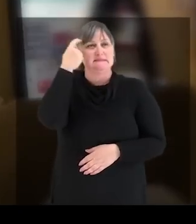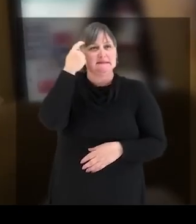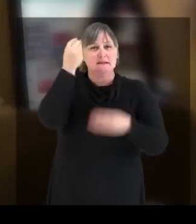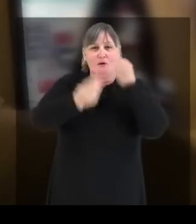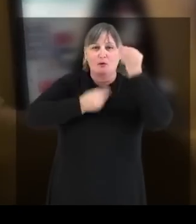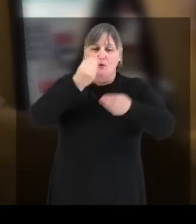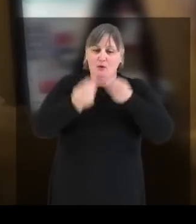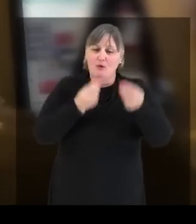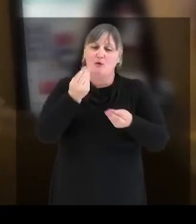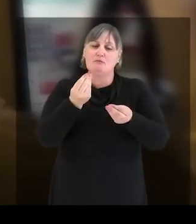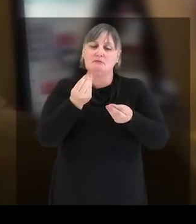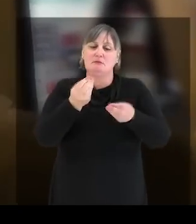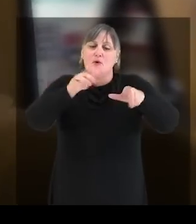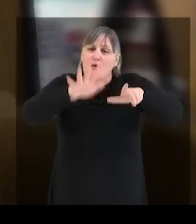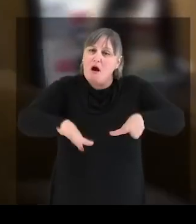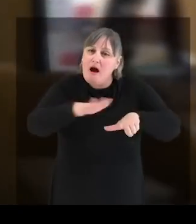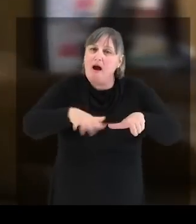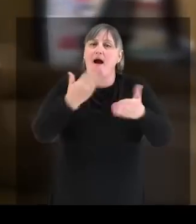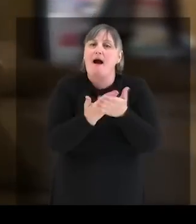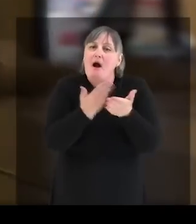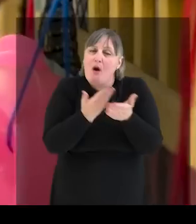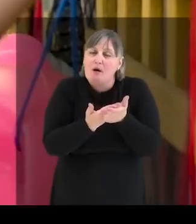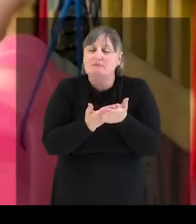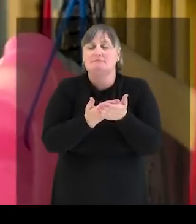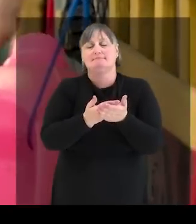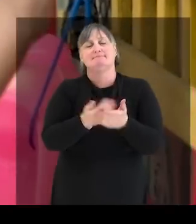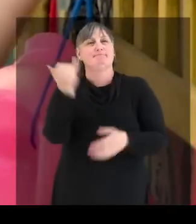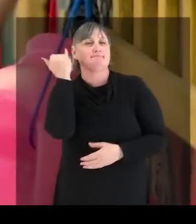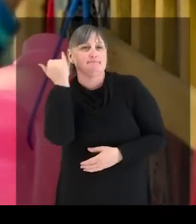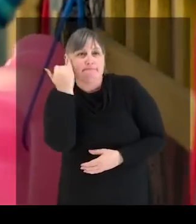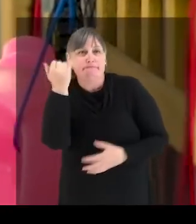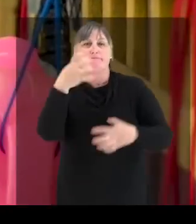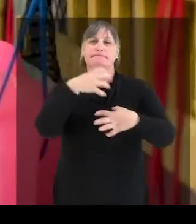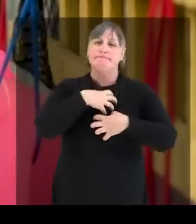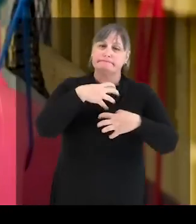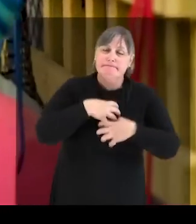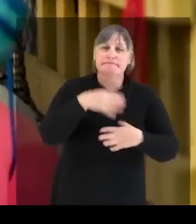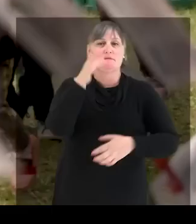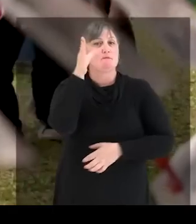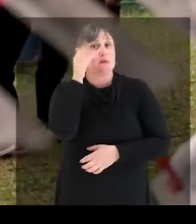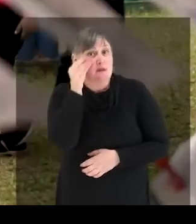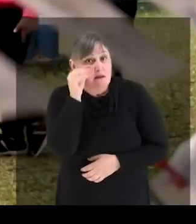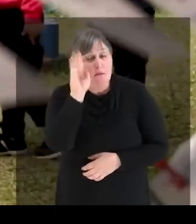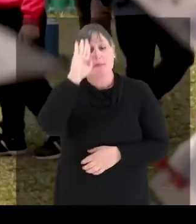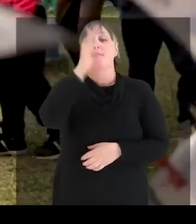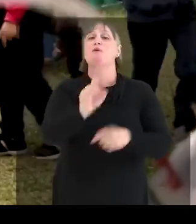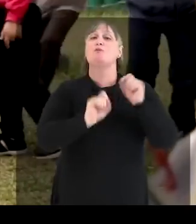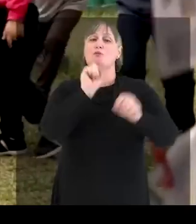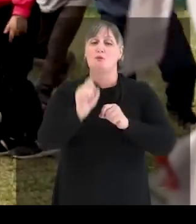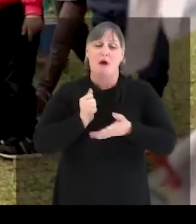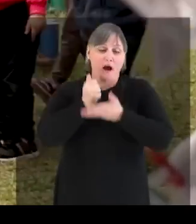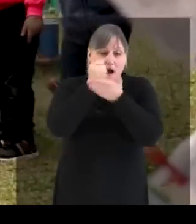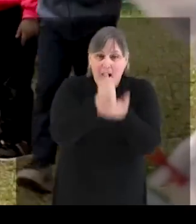que forma irá se dar o seu espaço escolar? Ouvindo, sentindo, observando e, principalmente, apoiando